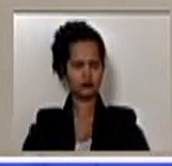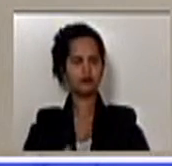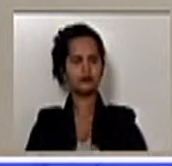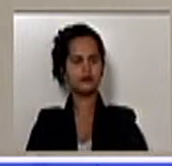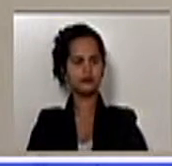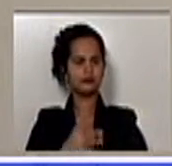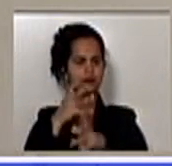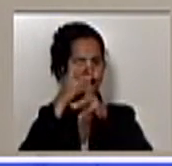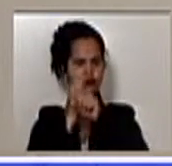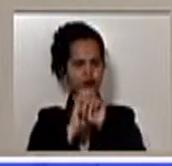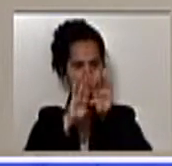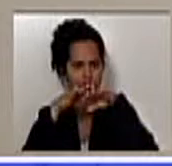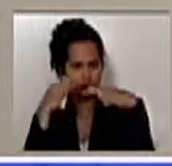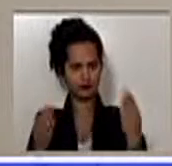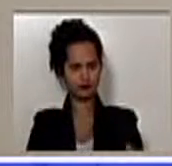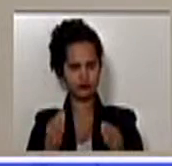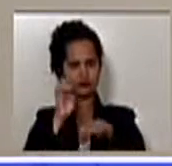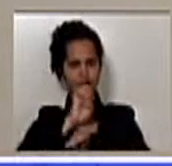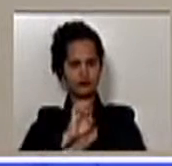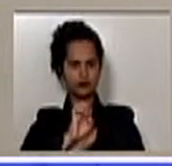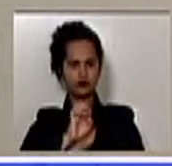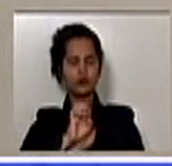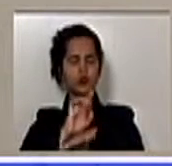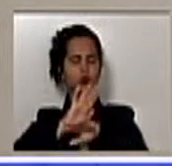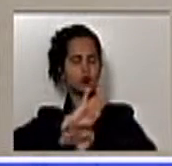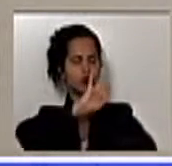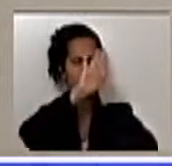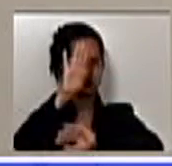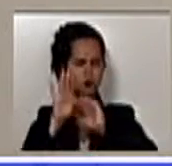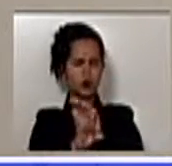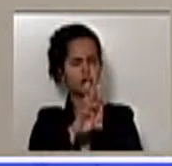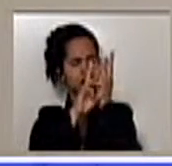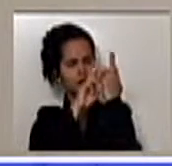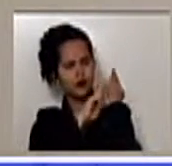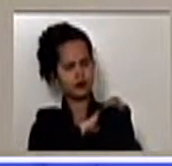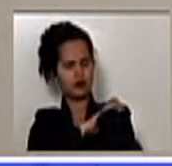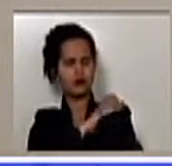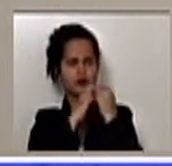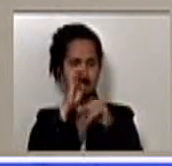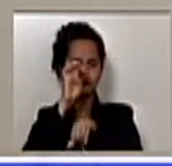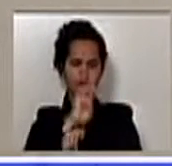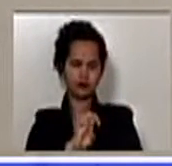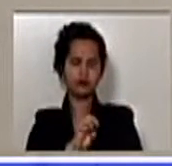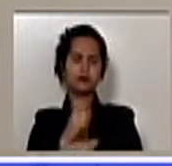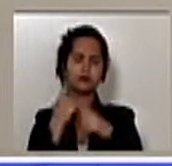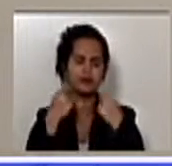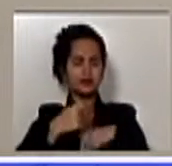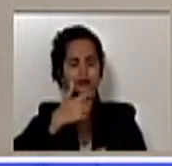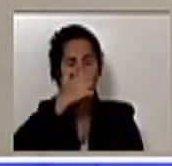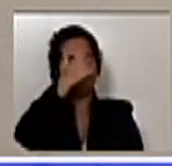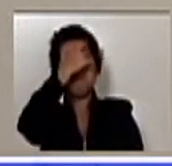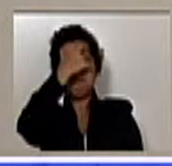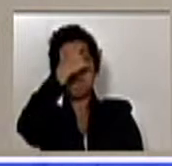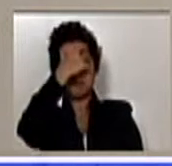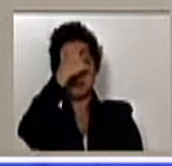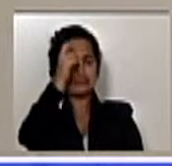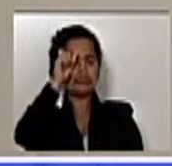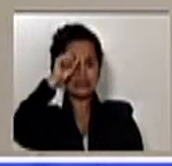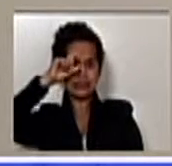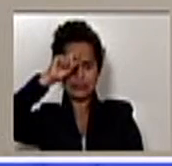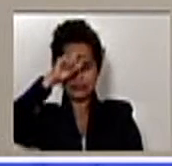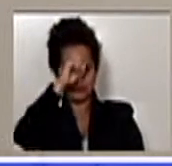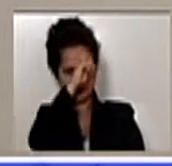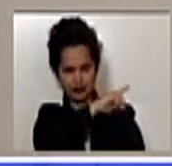Tribunal de Contas do Estado, todos esses poderes e órgãos têm que ter consciência da dificuldade